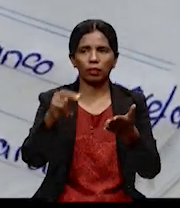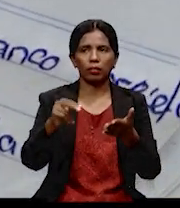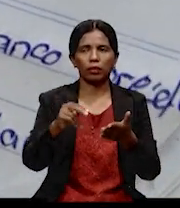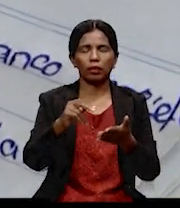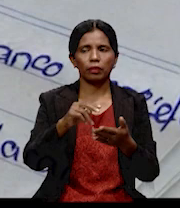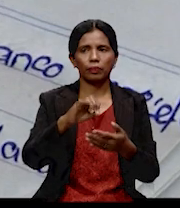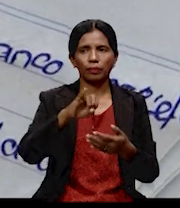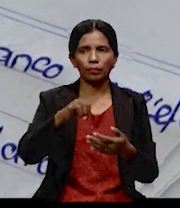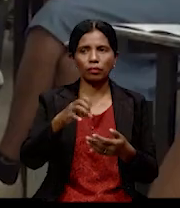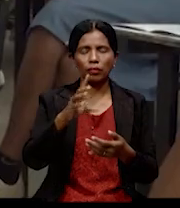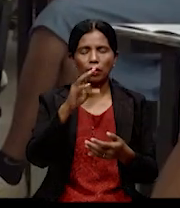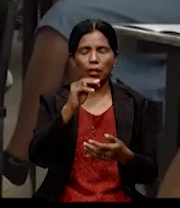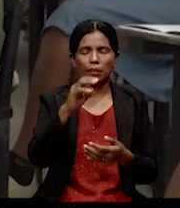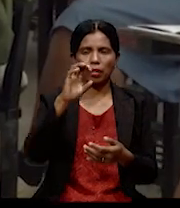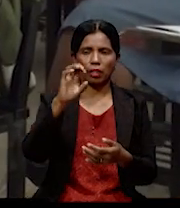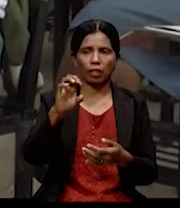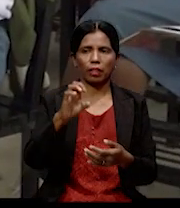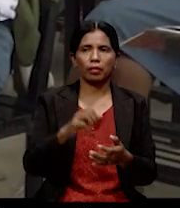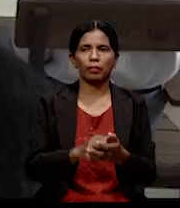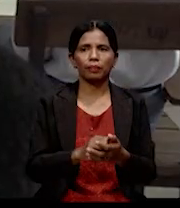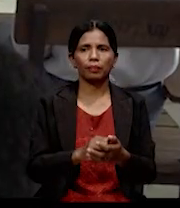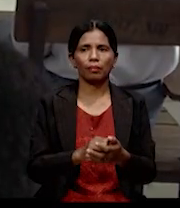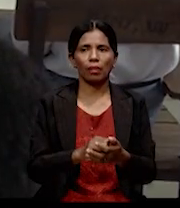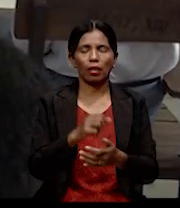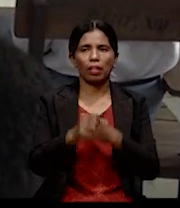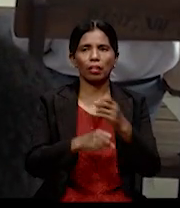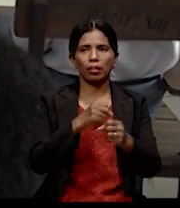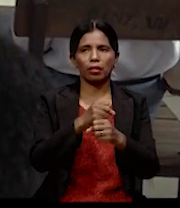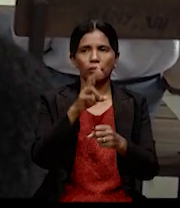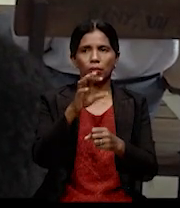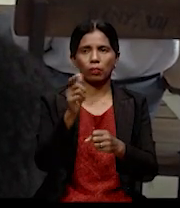01/ZGME/JD para primeiro para Tinaringrua